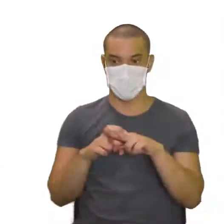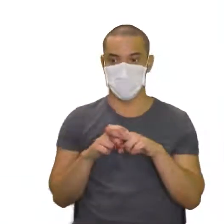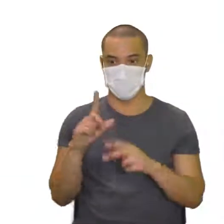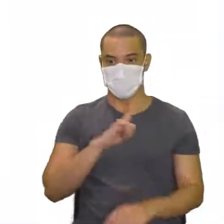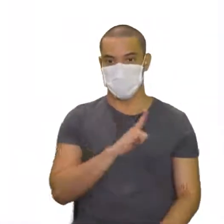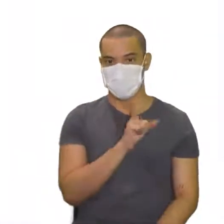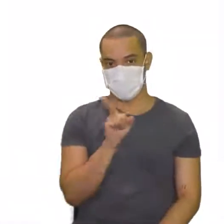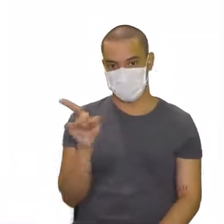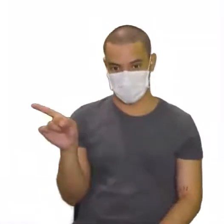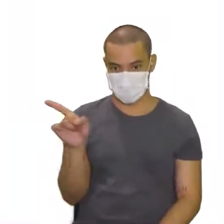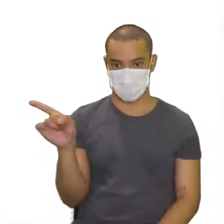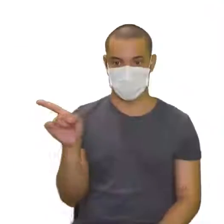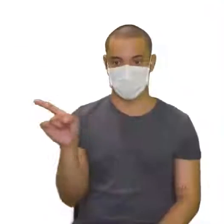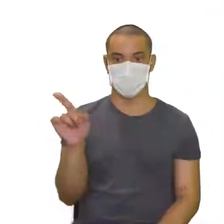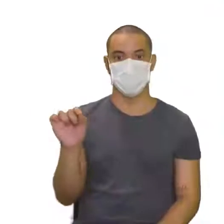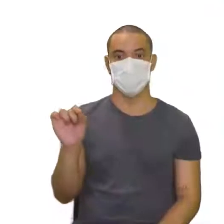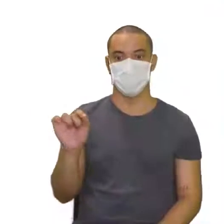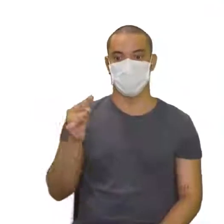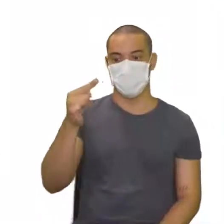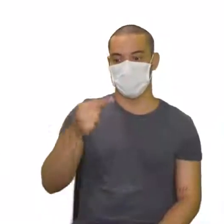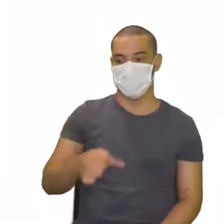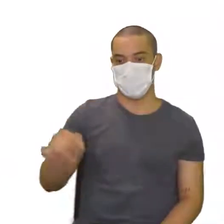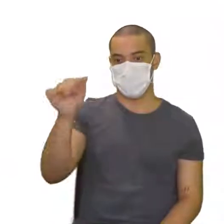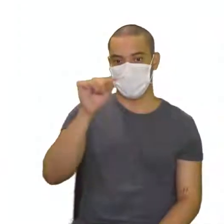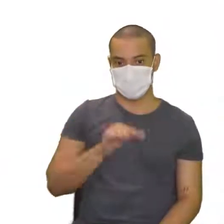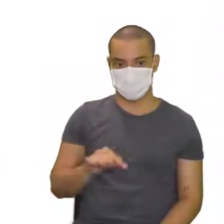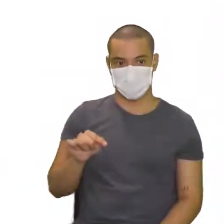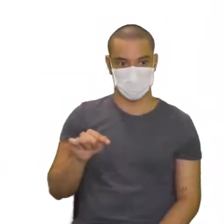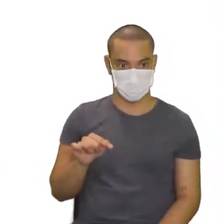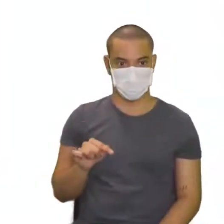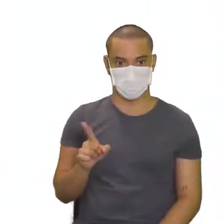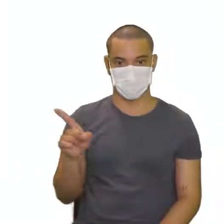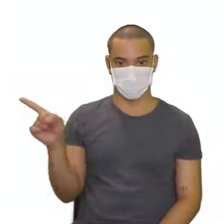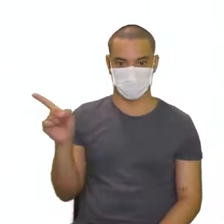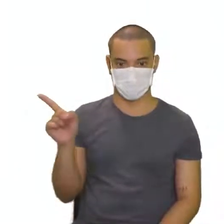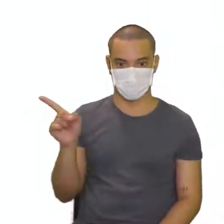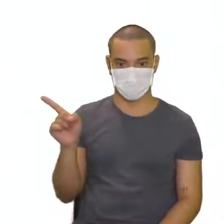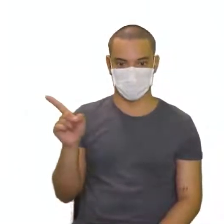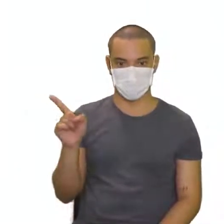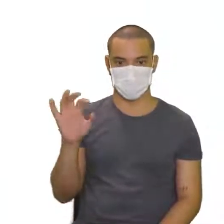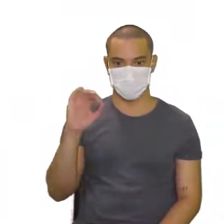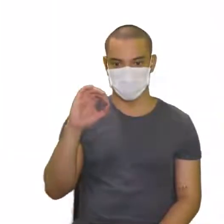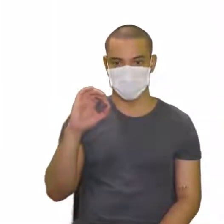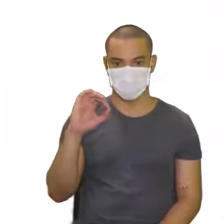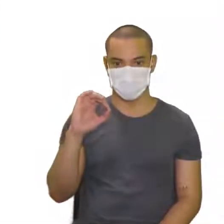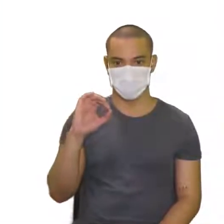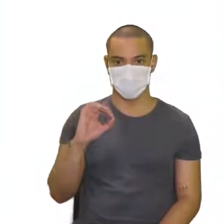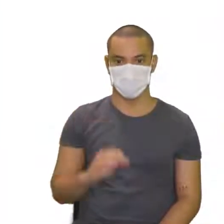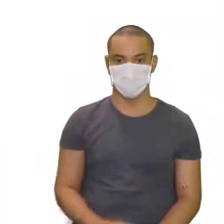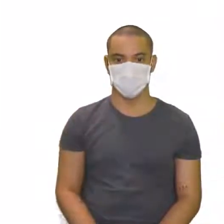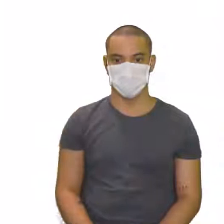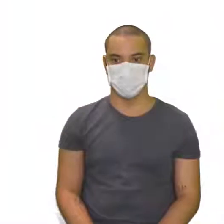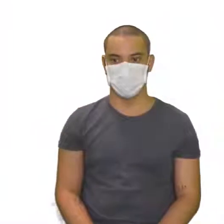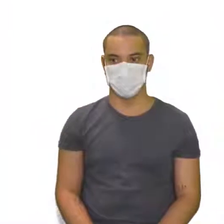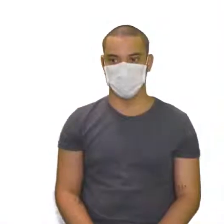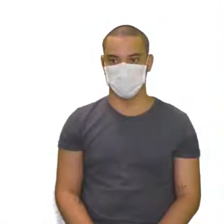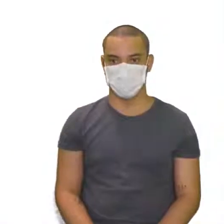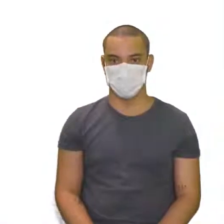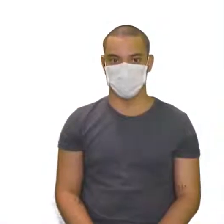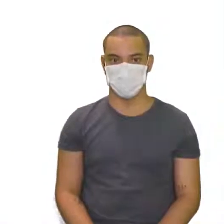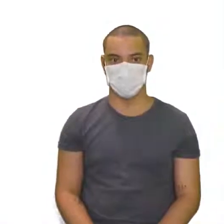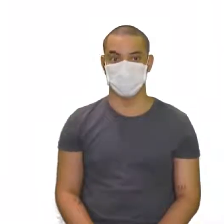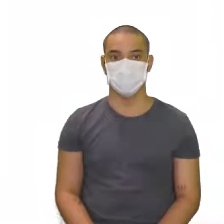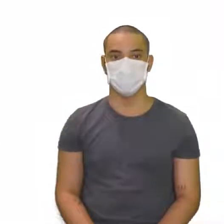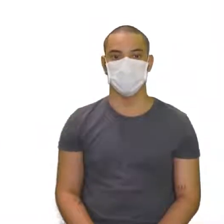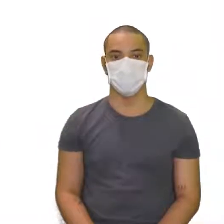vamos considerar uma espira circular de centro O. Aqui tá aqui o centro dela, olha só, tá aqui o centro, ok? E